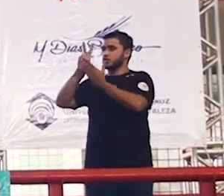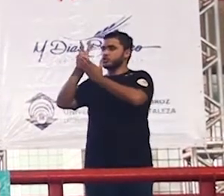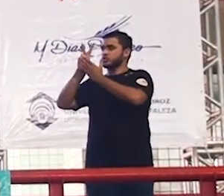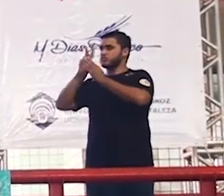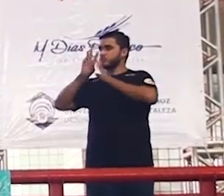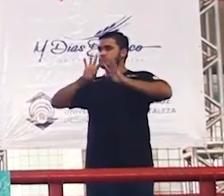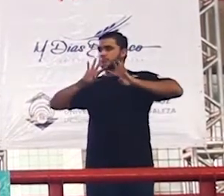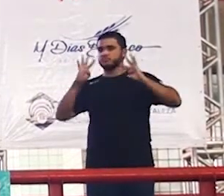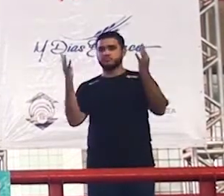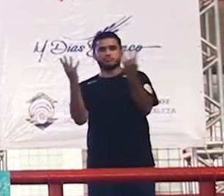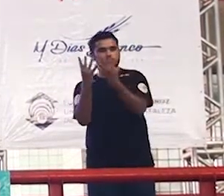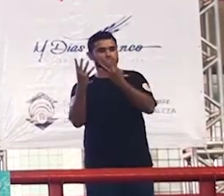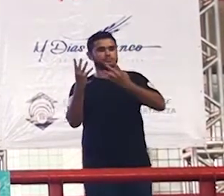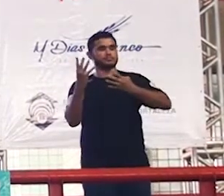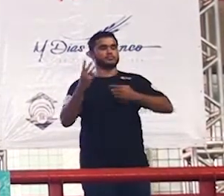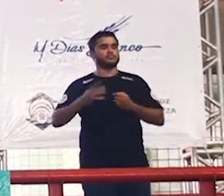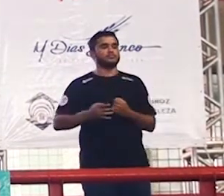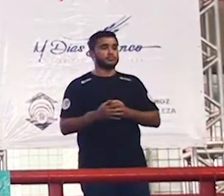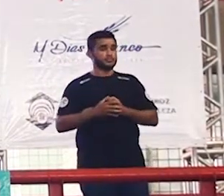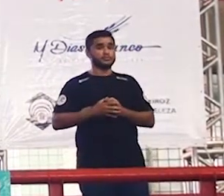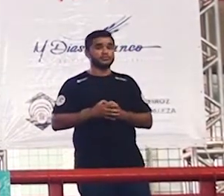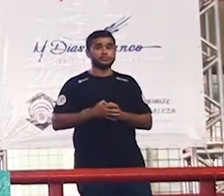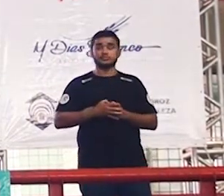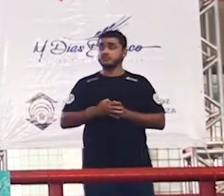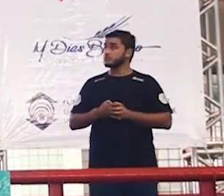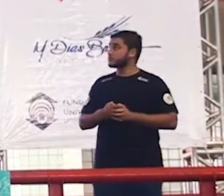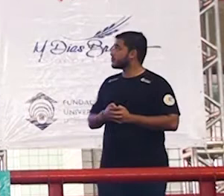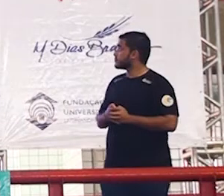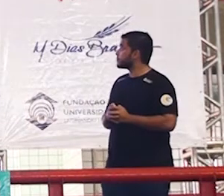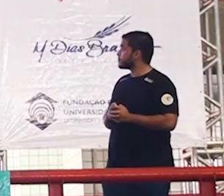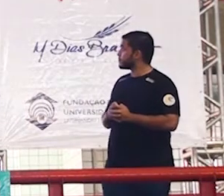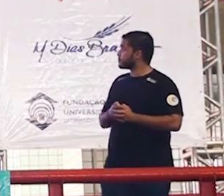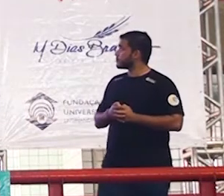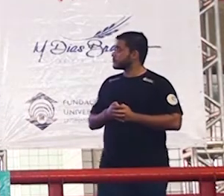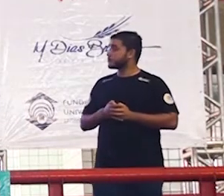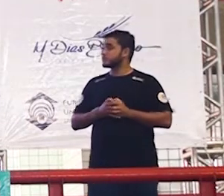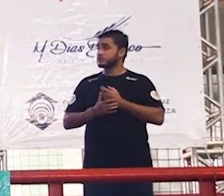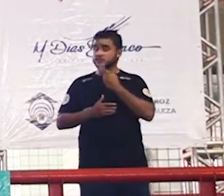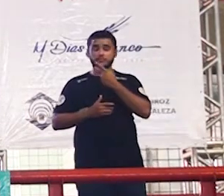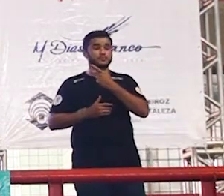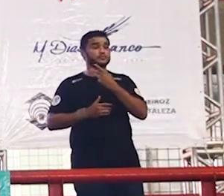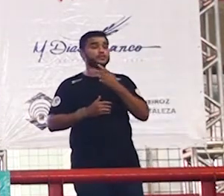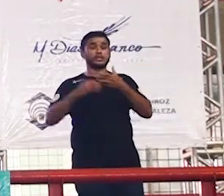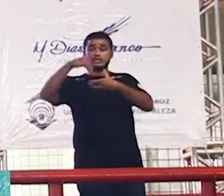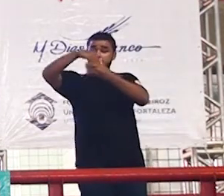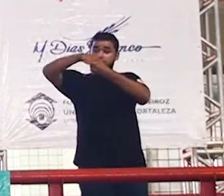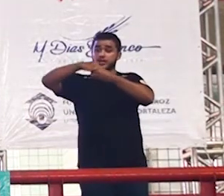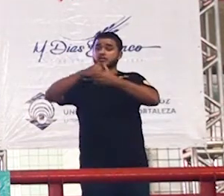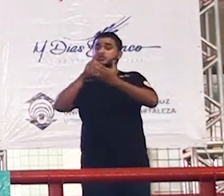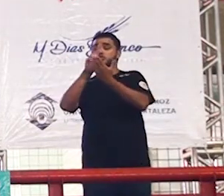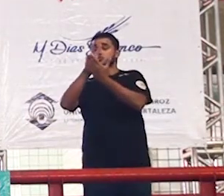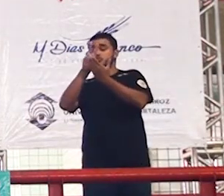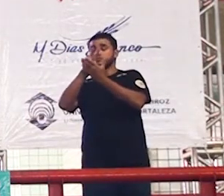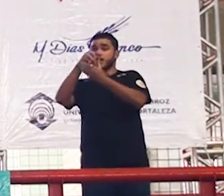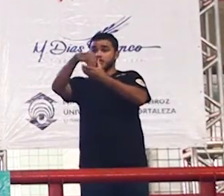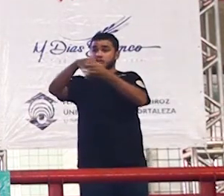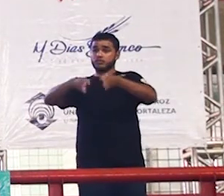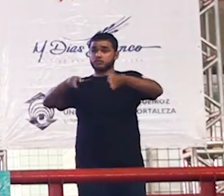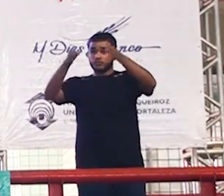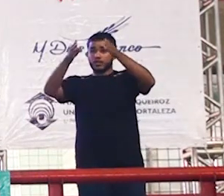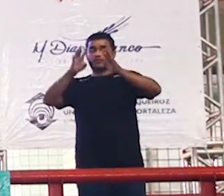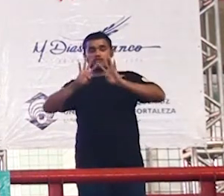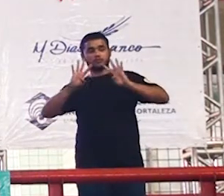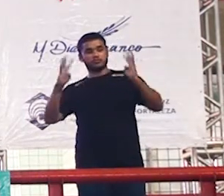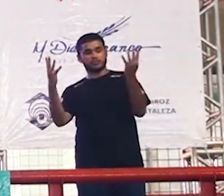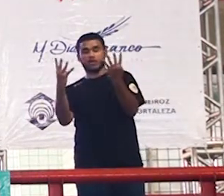quê? Ou a polícia cercou um prédio que tinha índios dentro. Está